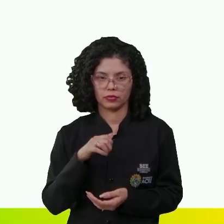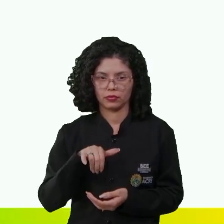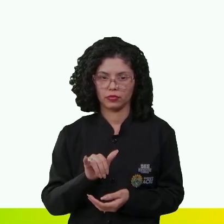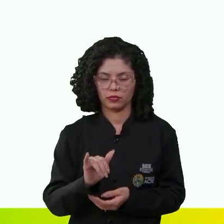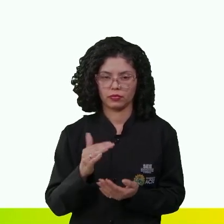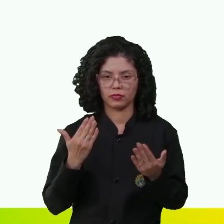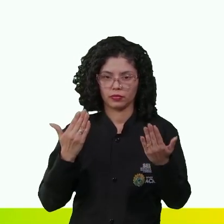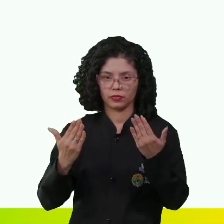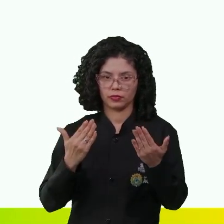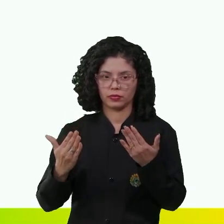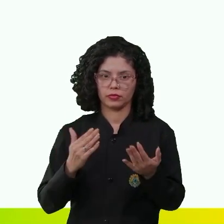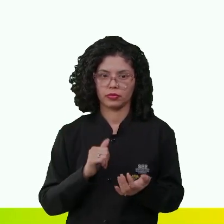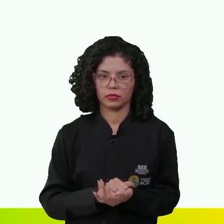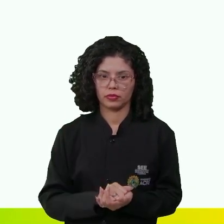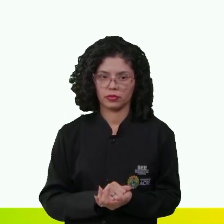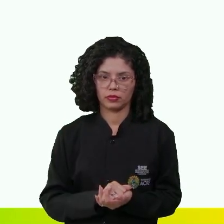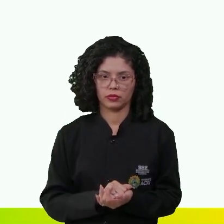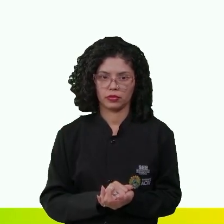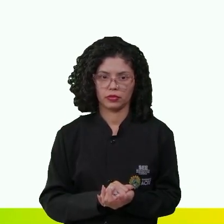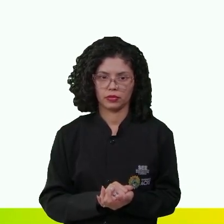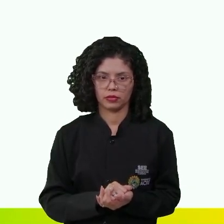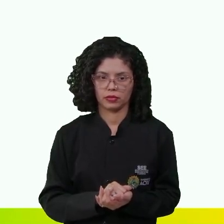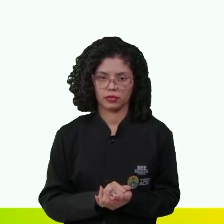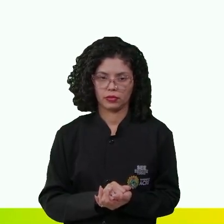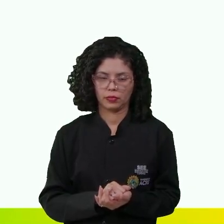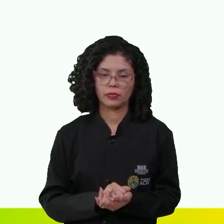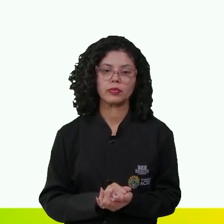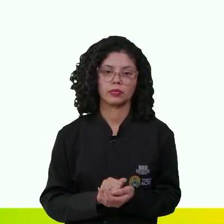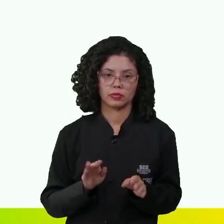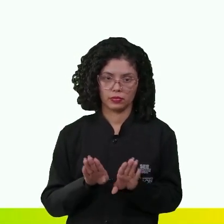são paralelos, esse lado é igual a esse.